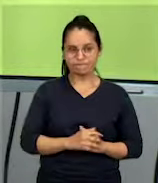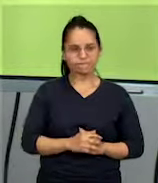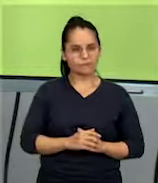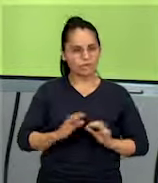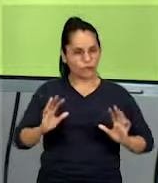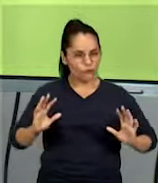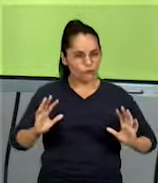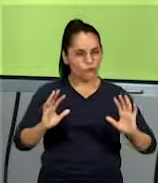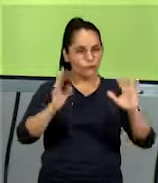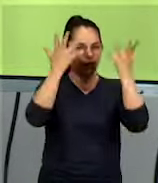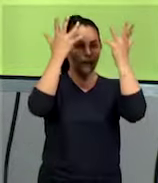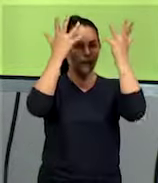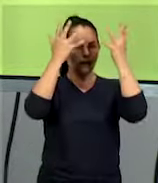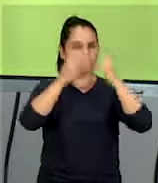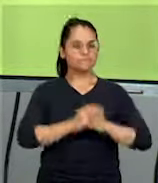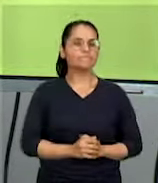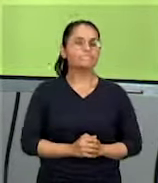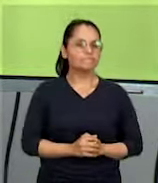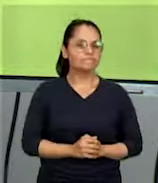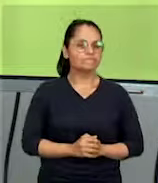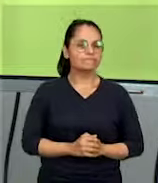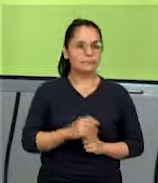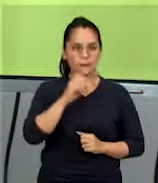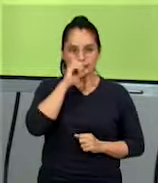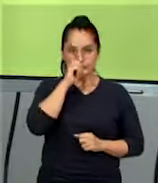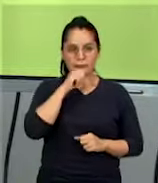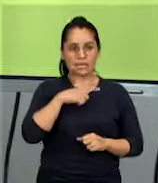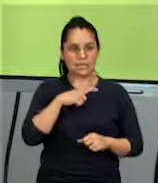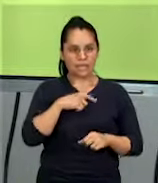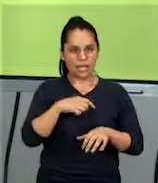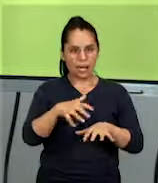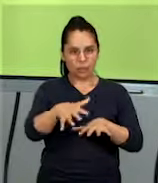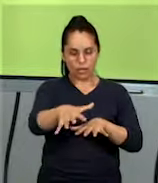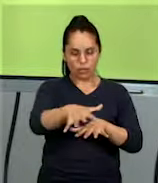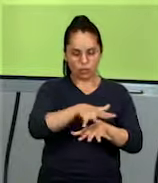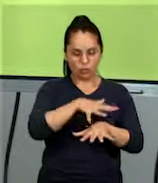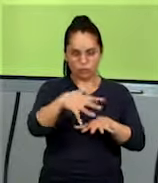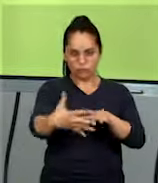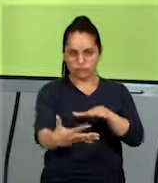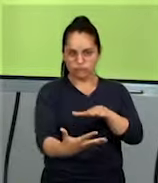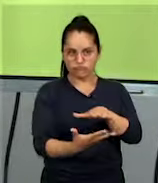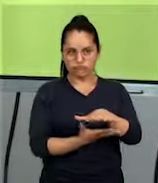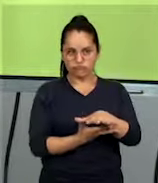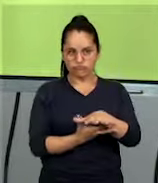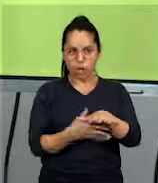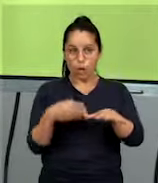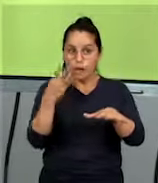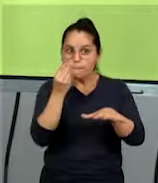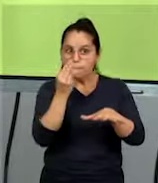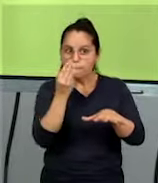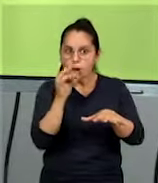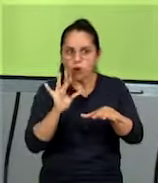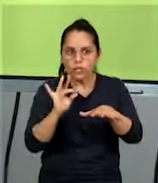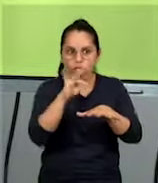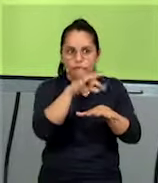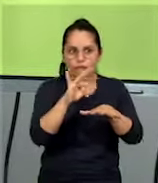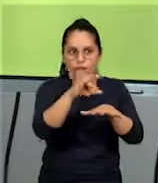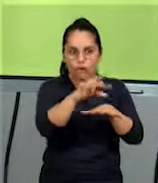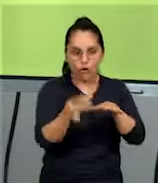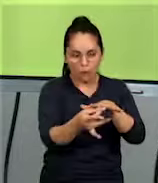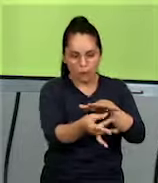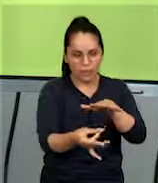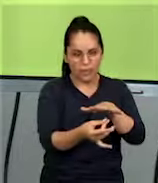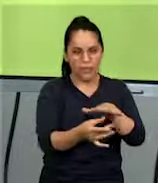uma festividade, eles pegam uma luva de palha cheia dessa formiguinha bonitinha, e aí